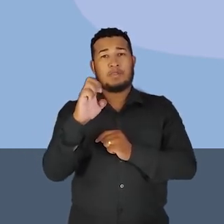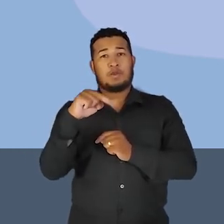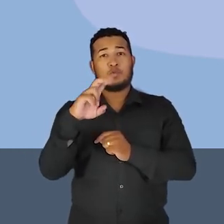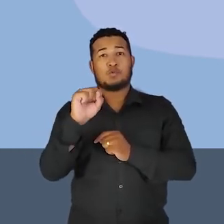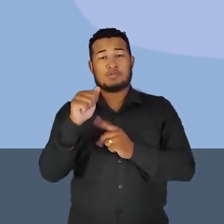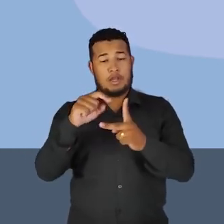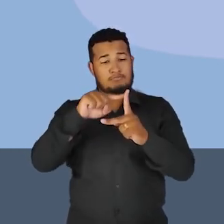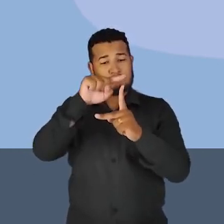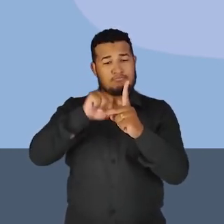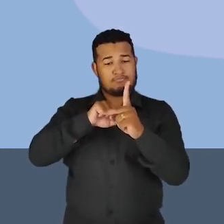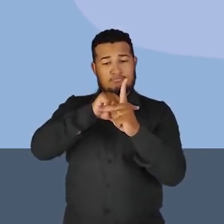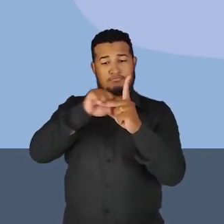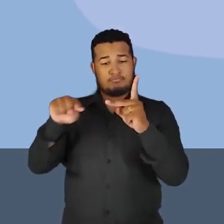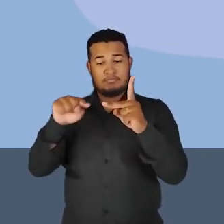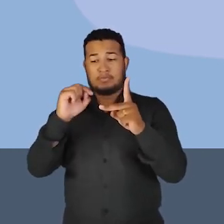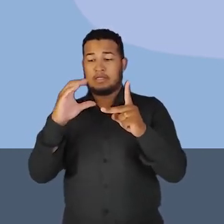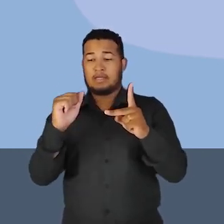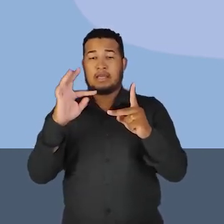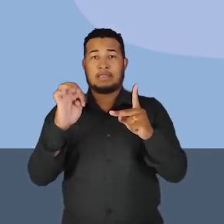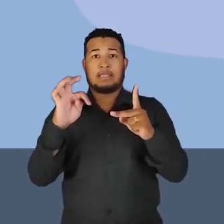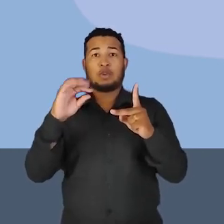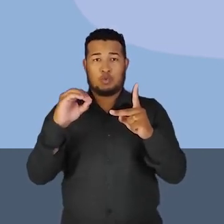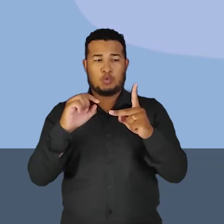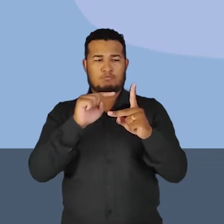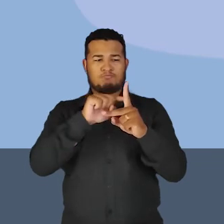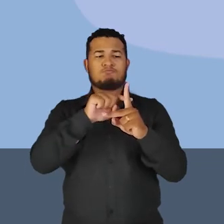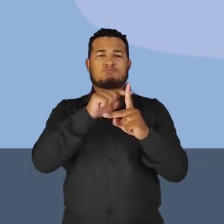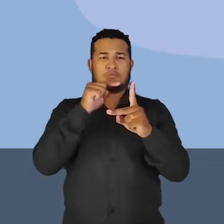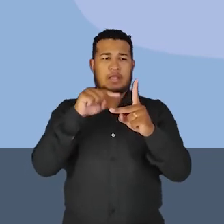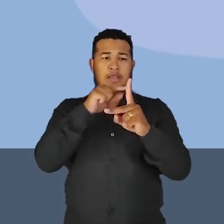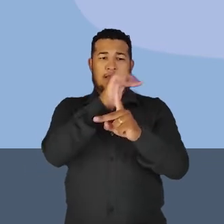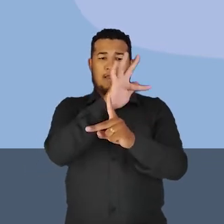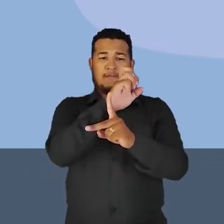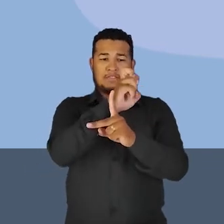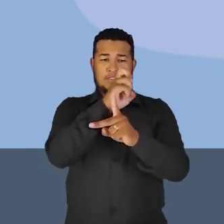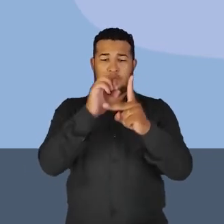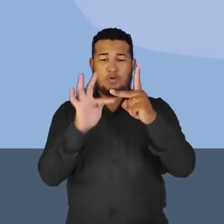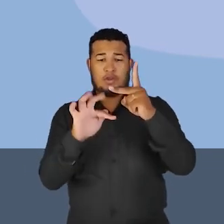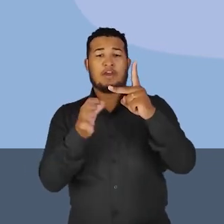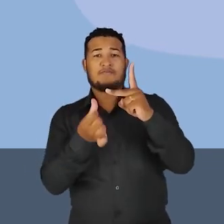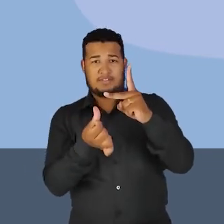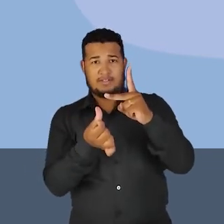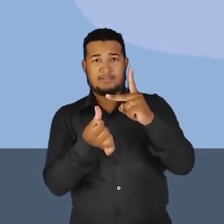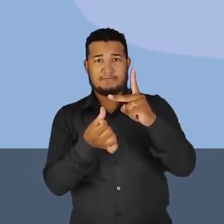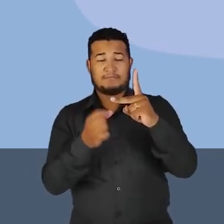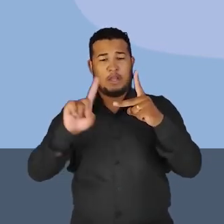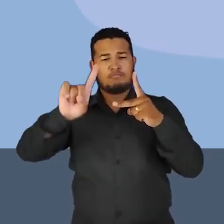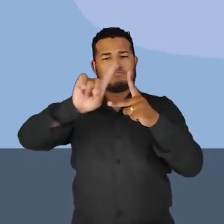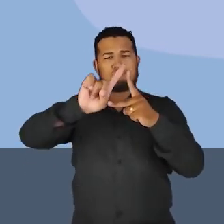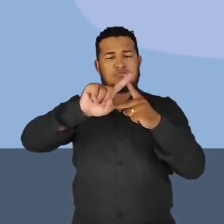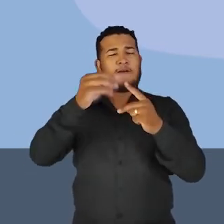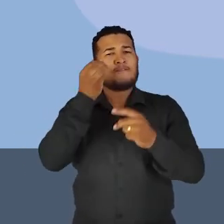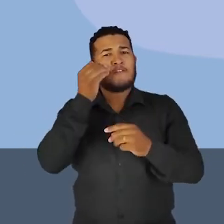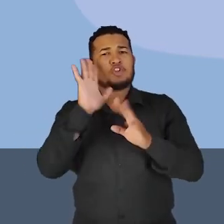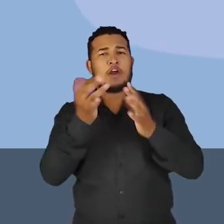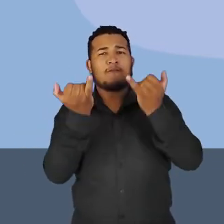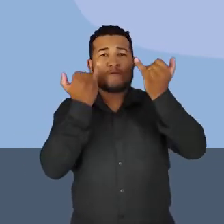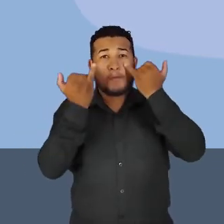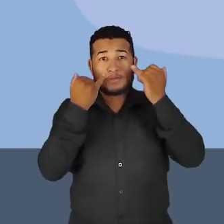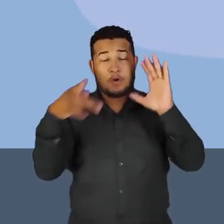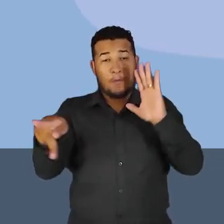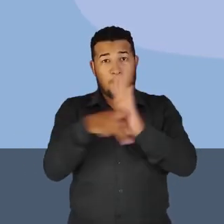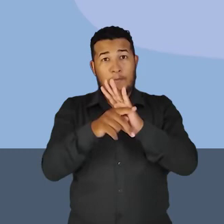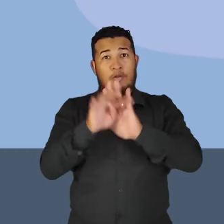mais o F6, que seria o outro cateto, elevado ao quadrado. Utilizando os dados do nosso texto, ficaria que a